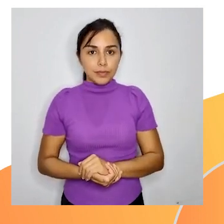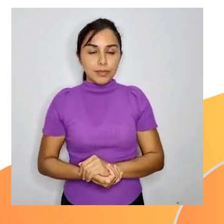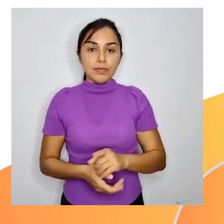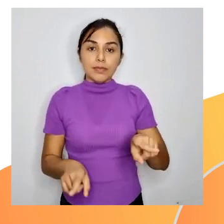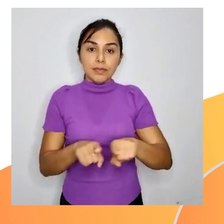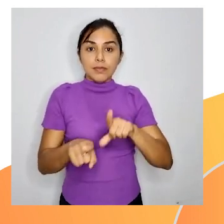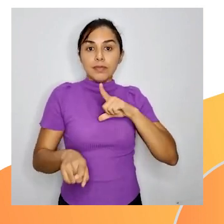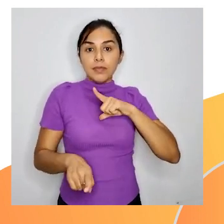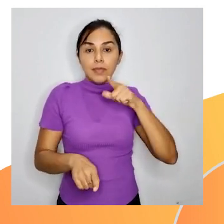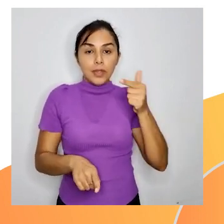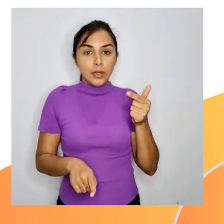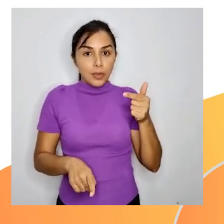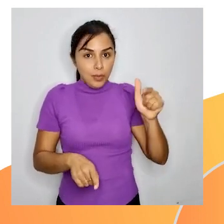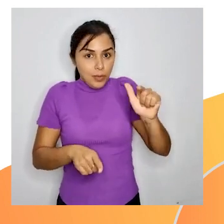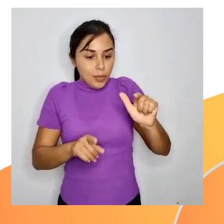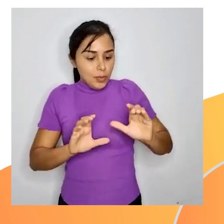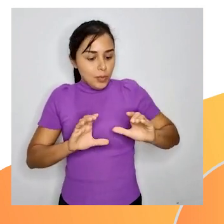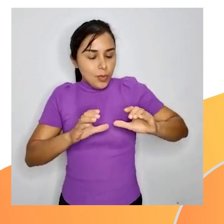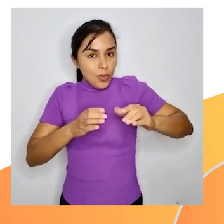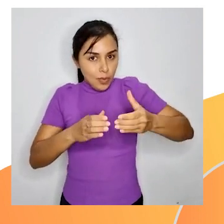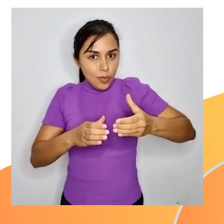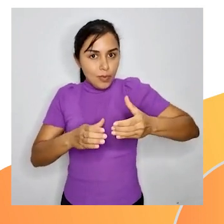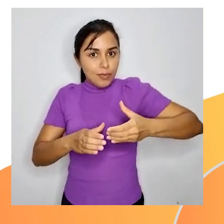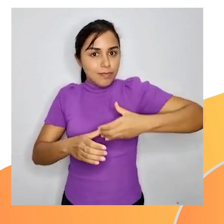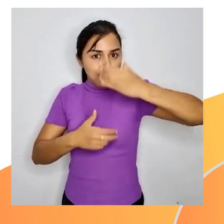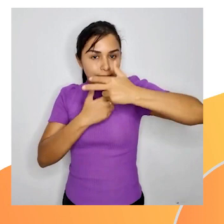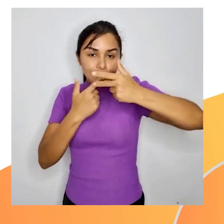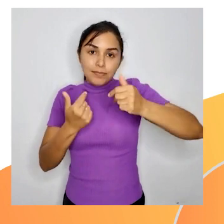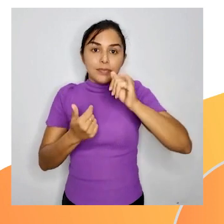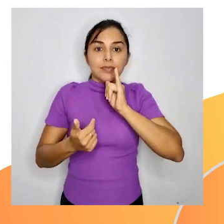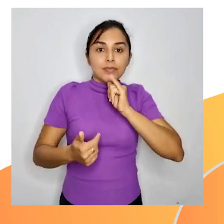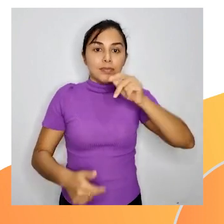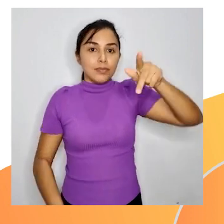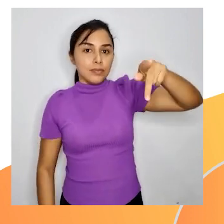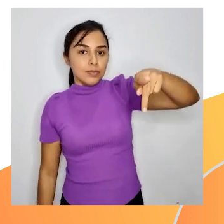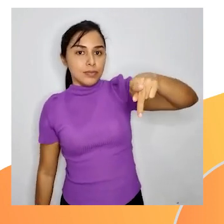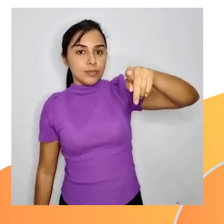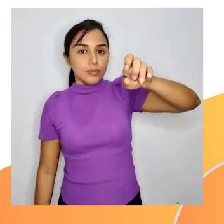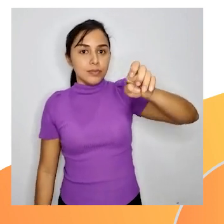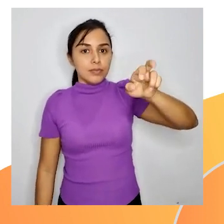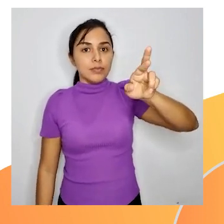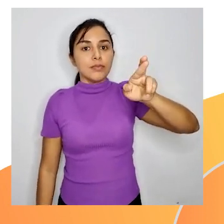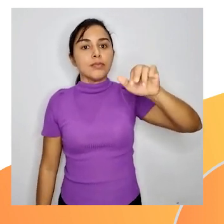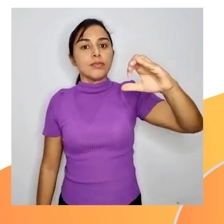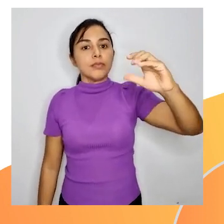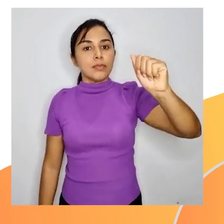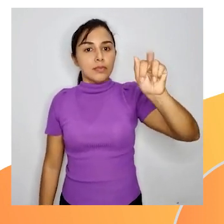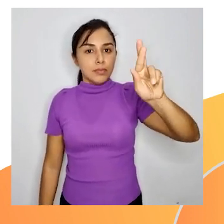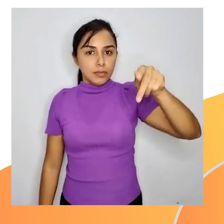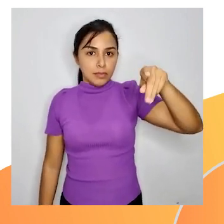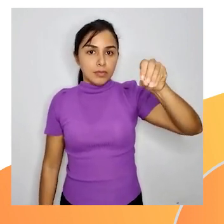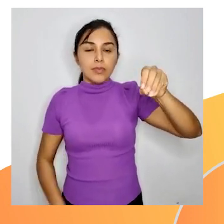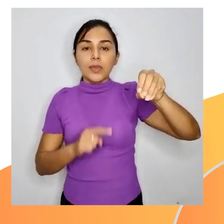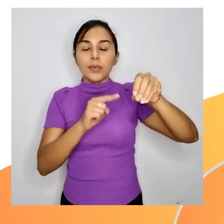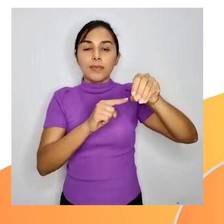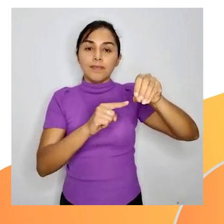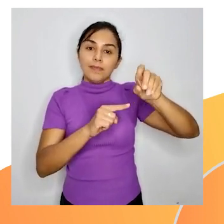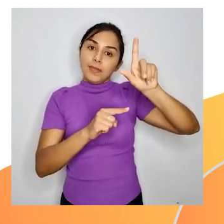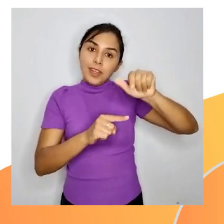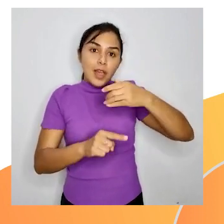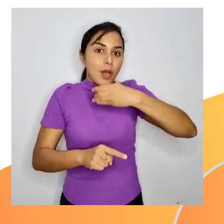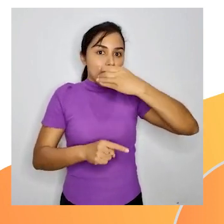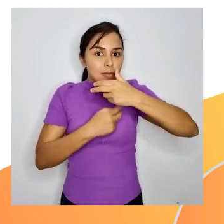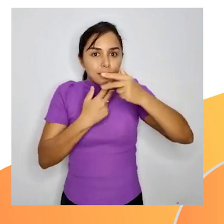Há uma outra classificação contra a natureza do pericarpo. Pericarpo, como o nome característico, é o